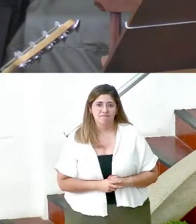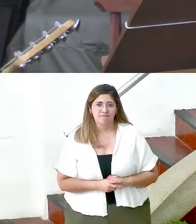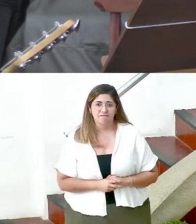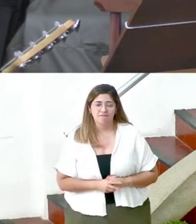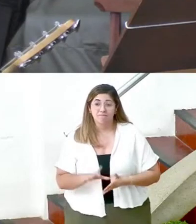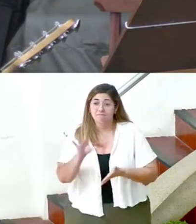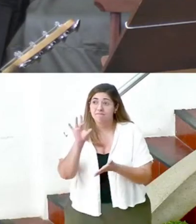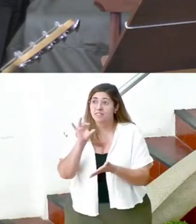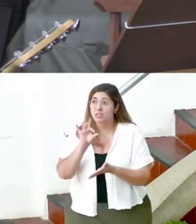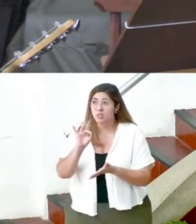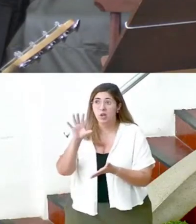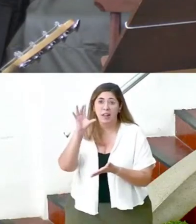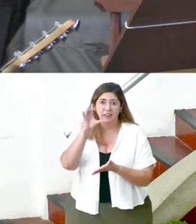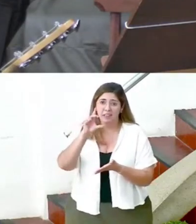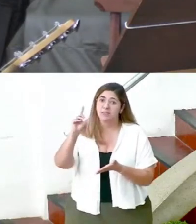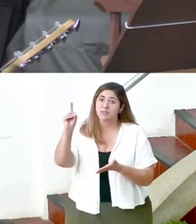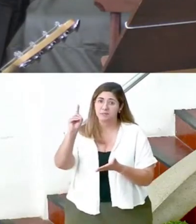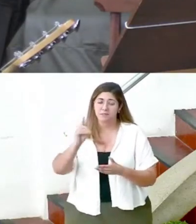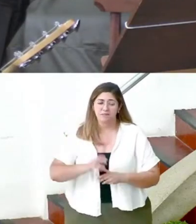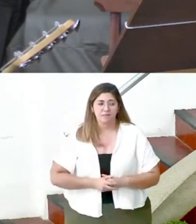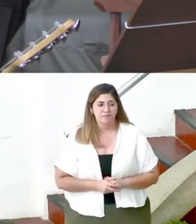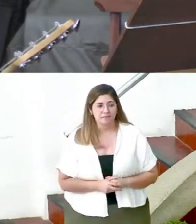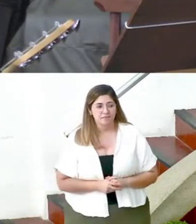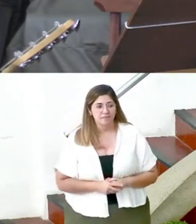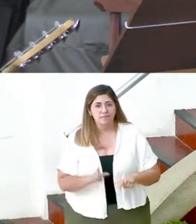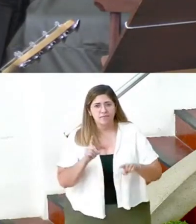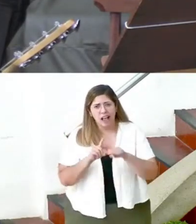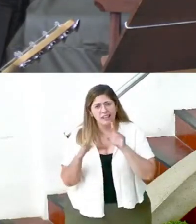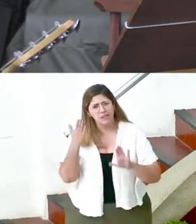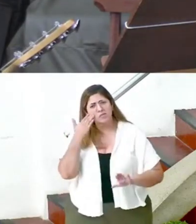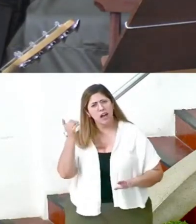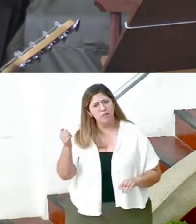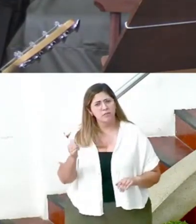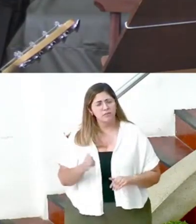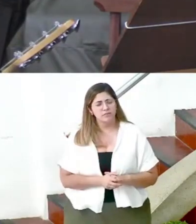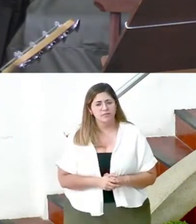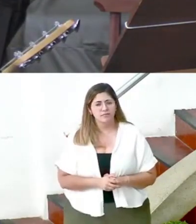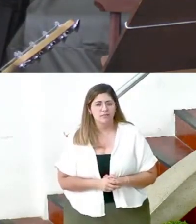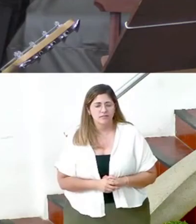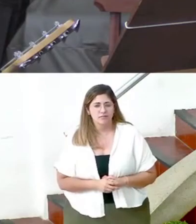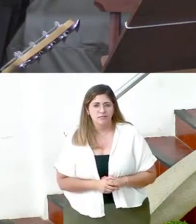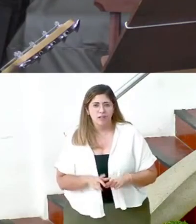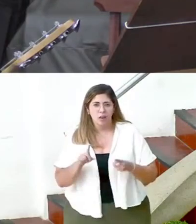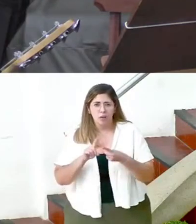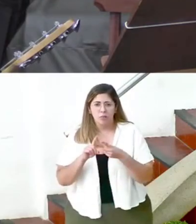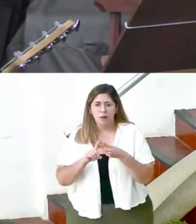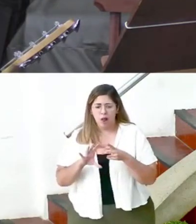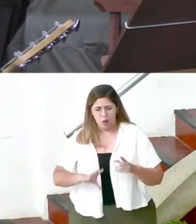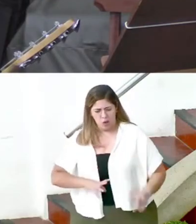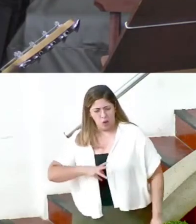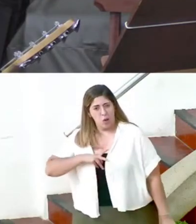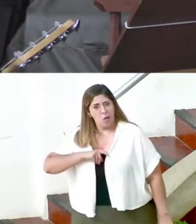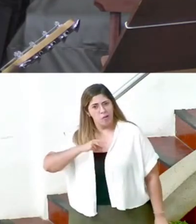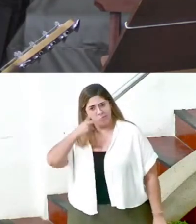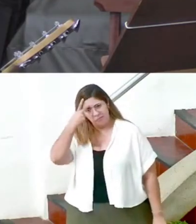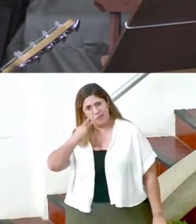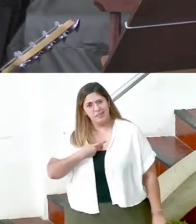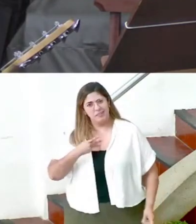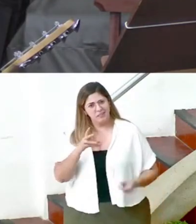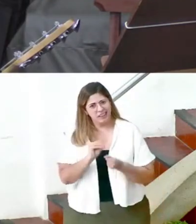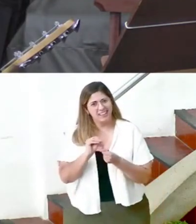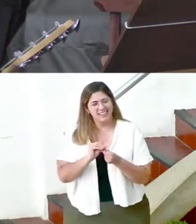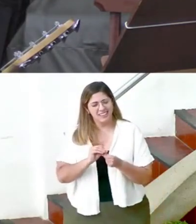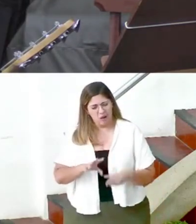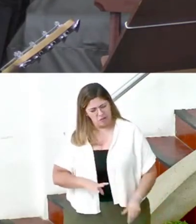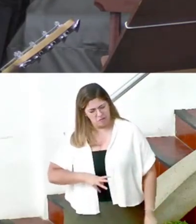foi Deus. Pastor, mas eu sei disso. Mas aí eu digo: então por que a gente se orgulha tanto dos nossos feitos? Por que a gente se